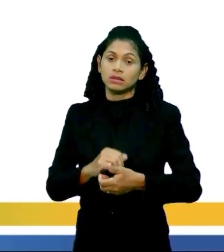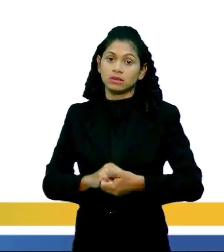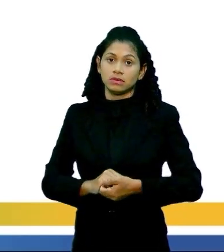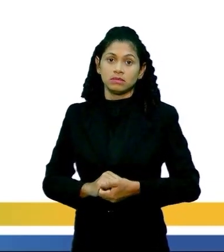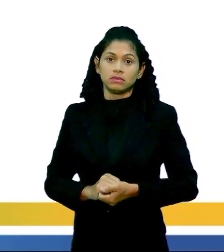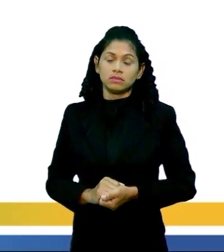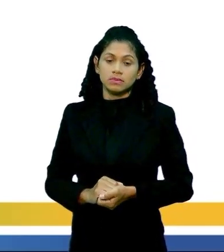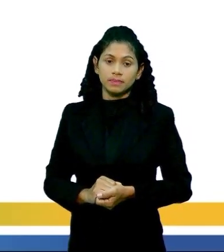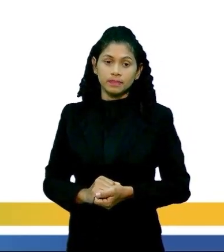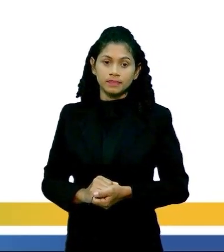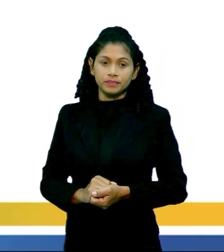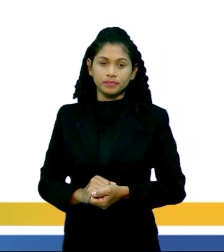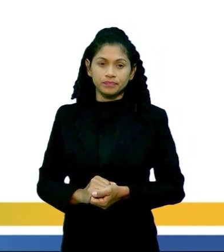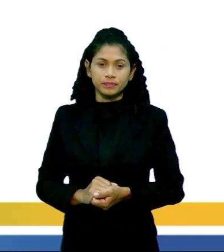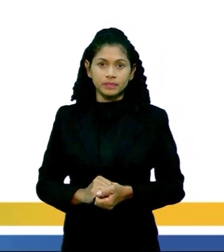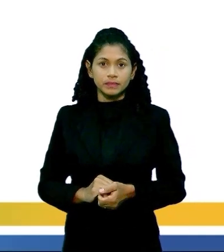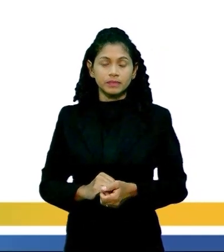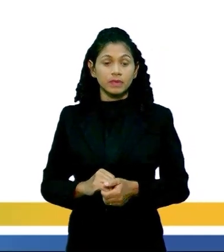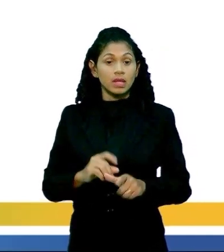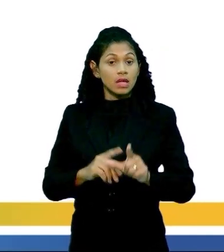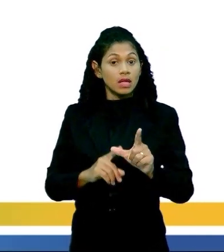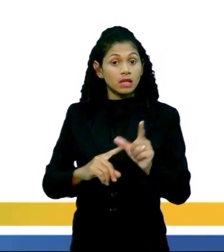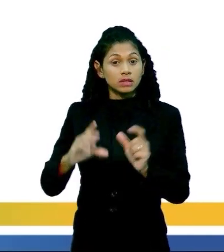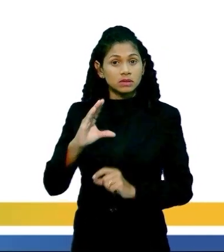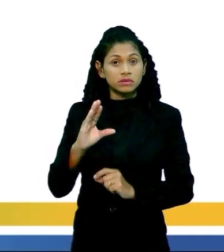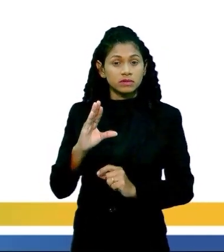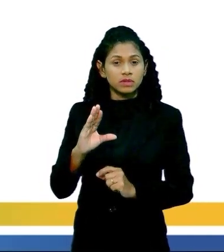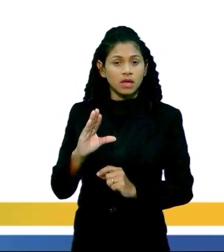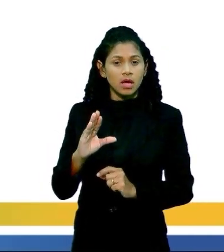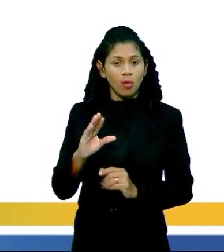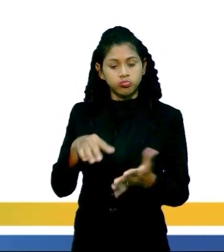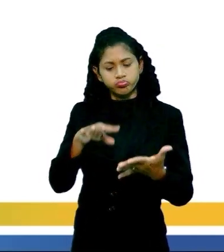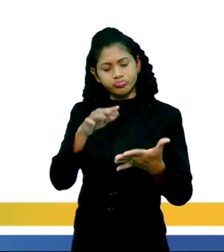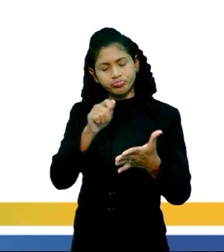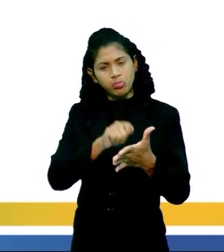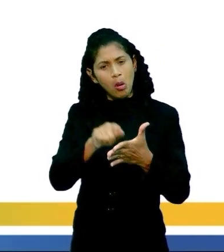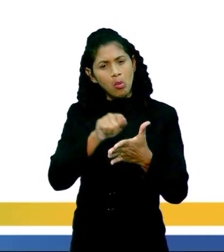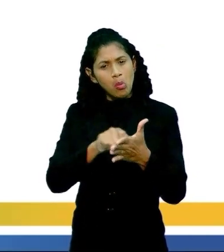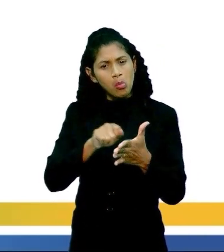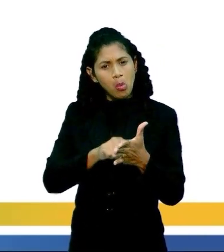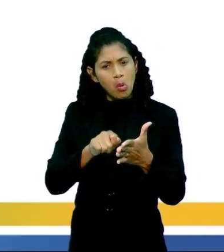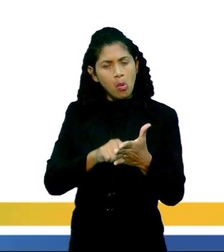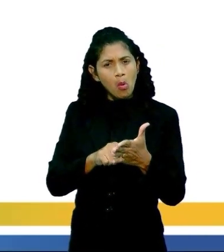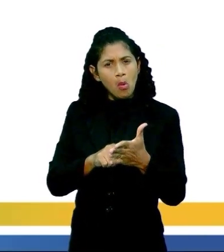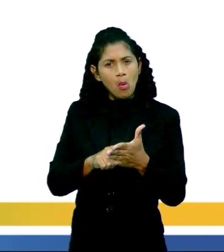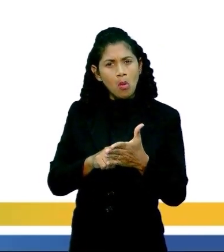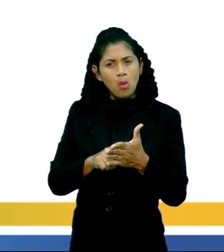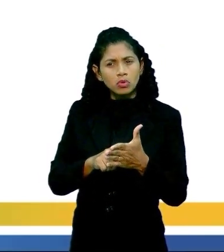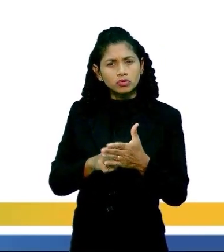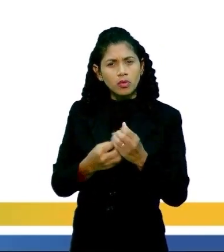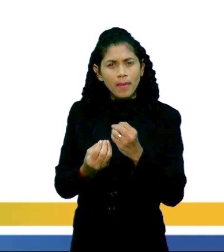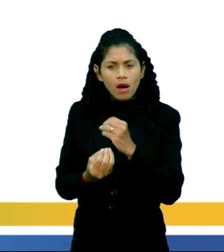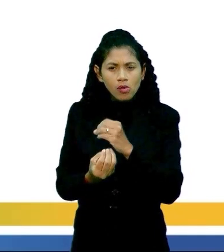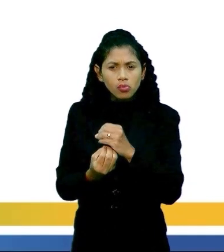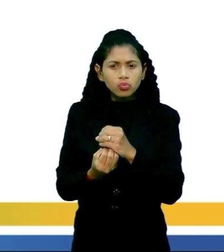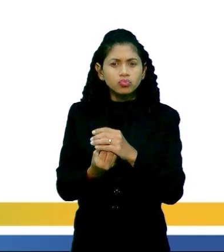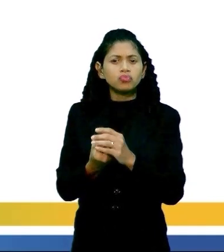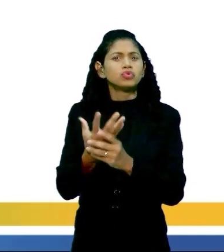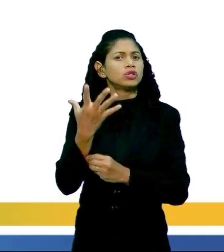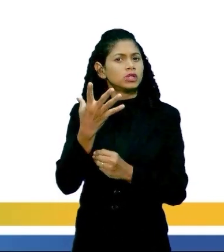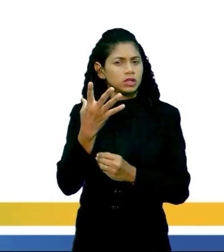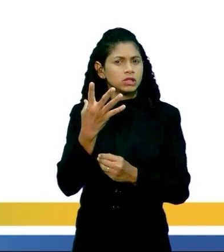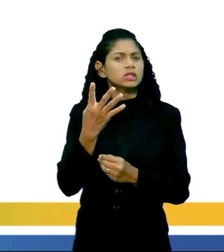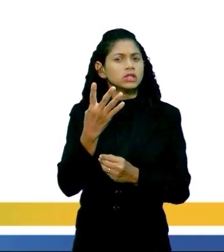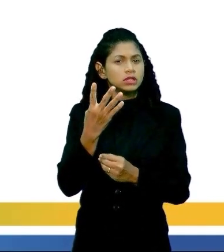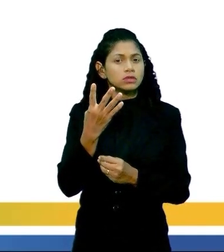Discorrer sobre a origem do tomate e seus usos no mundo? Aí eu fico, né, na dúvida, porque ele vai falando desde da origem